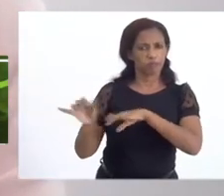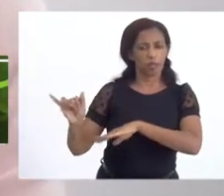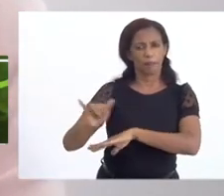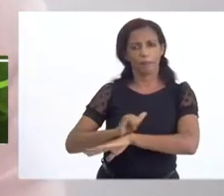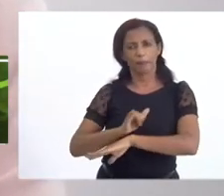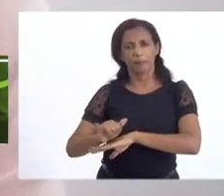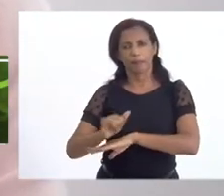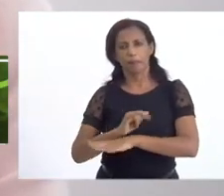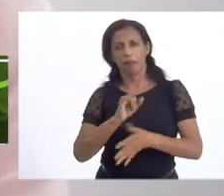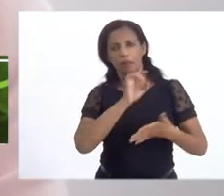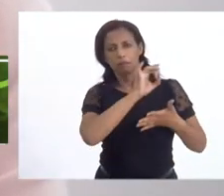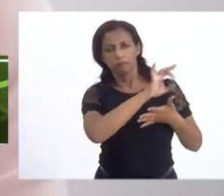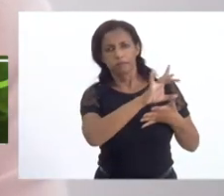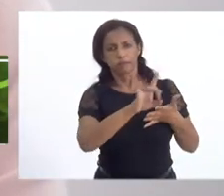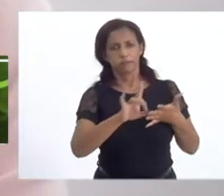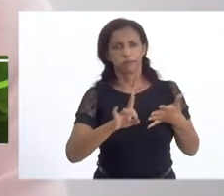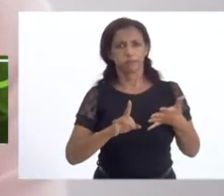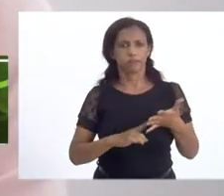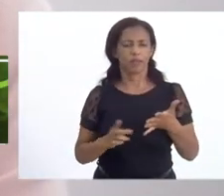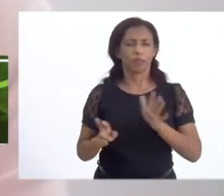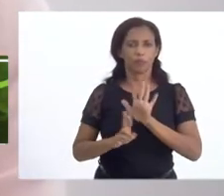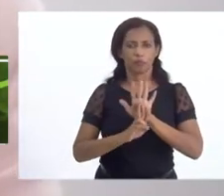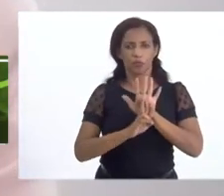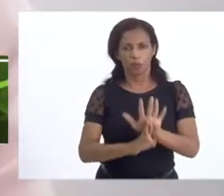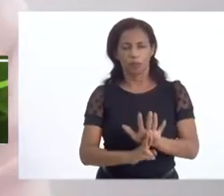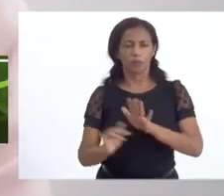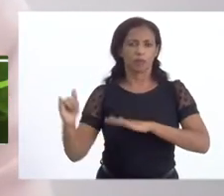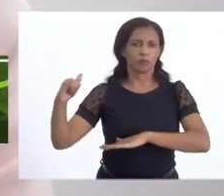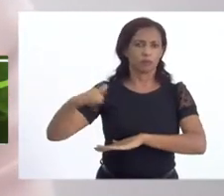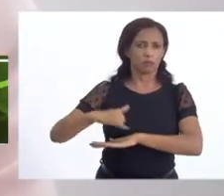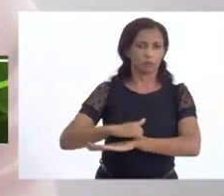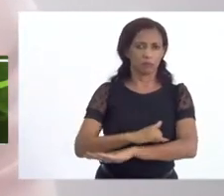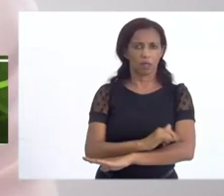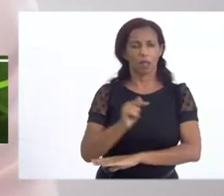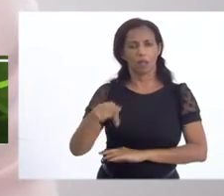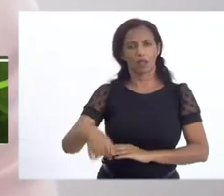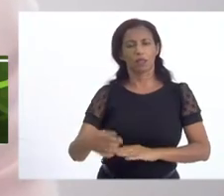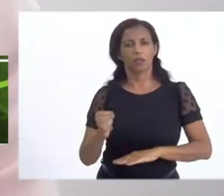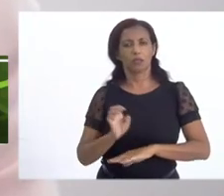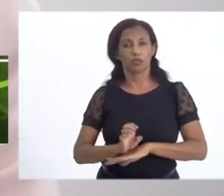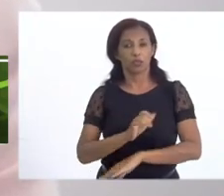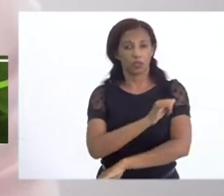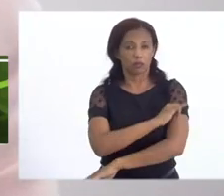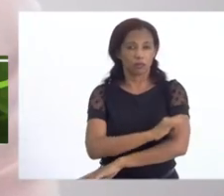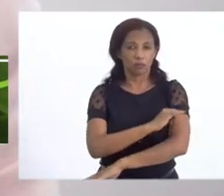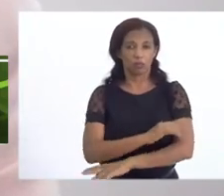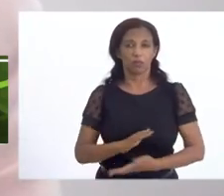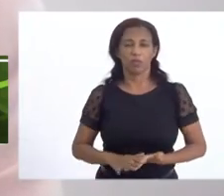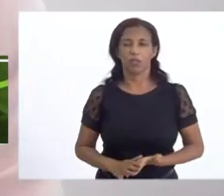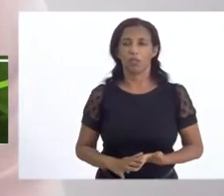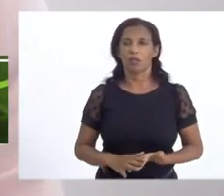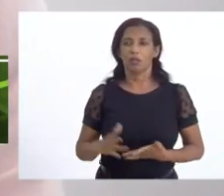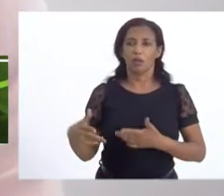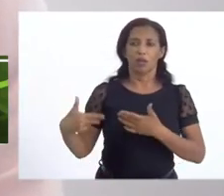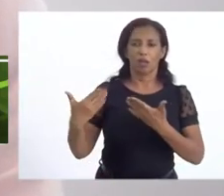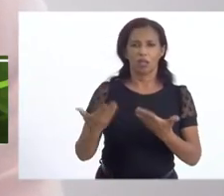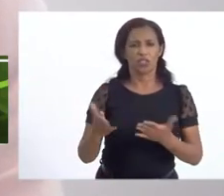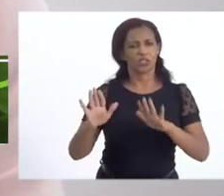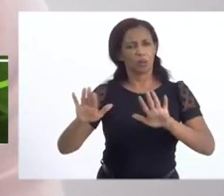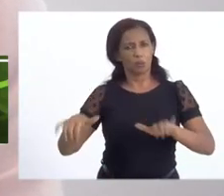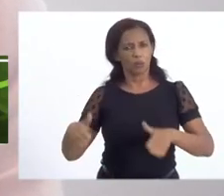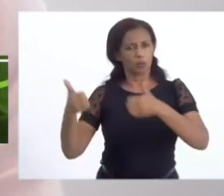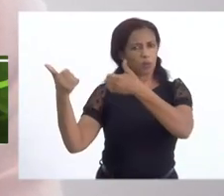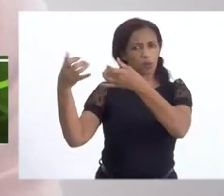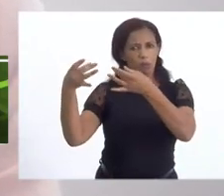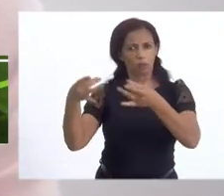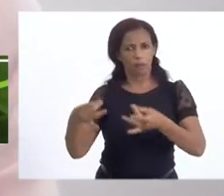é, os apontamentos, não é, pelos representantes dos aeroportos aqui do nosso estado do Rio de Janeiro, a questão muito bem